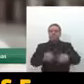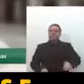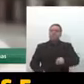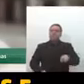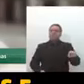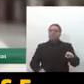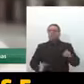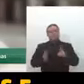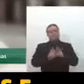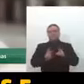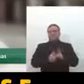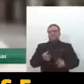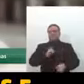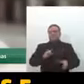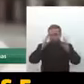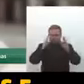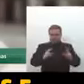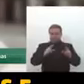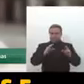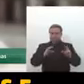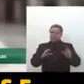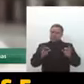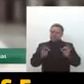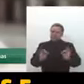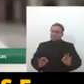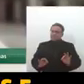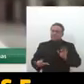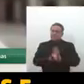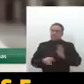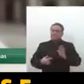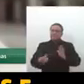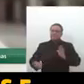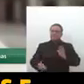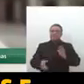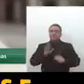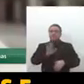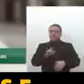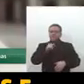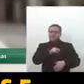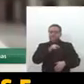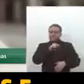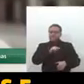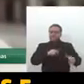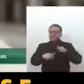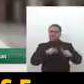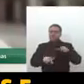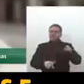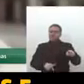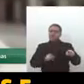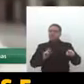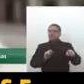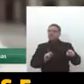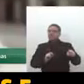os indígenas e desrespeitem a lei. Por outro lado, as pessoas que estão lá no garimpo diretamente, elas